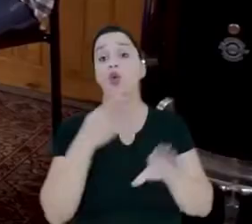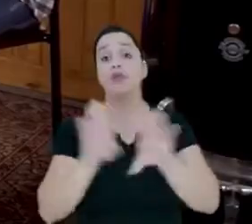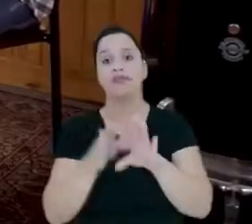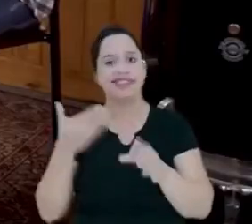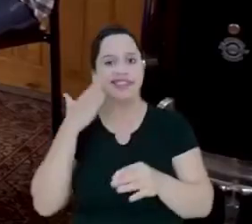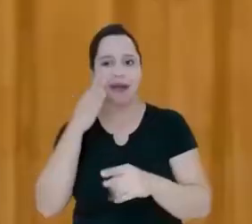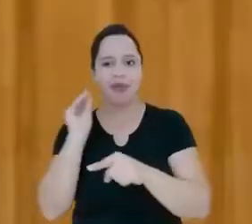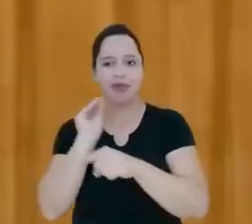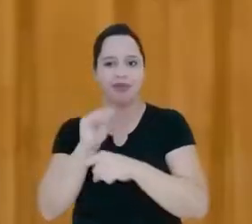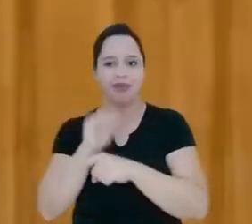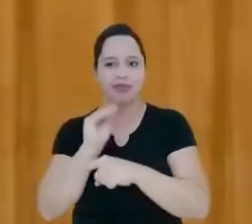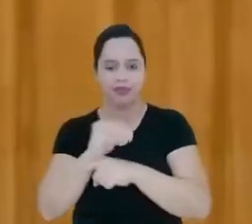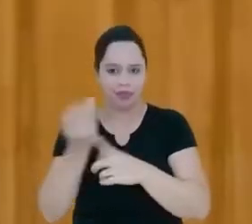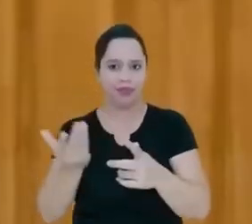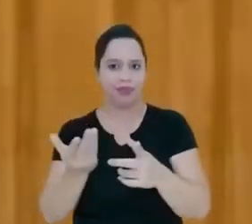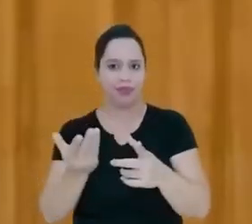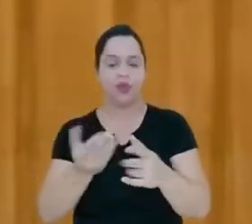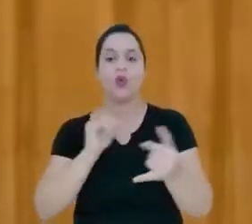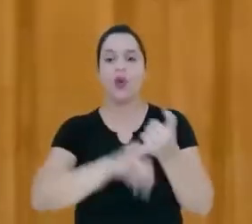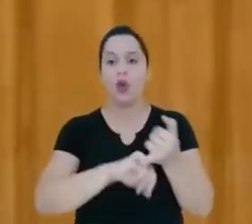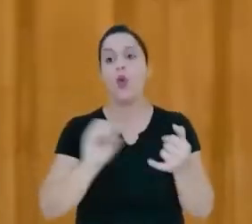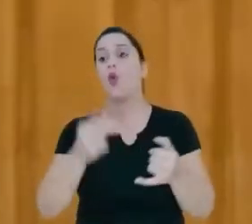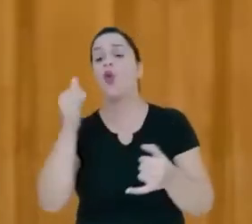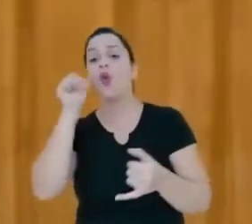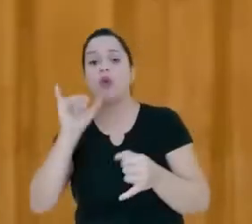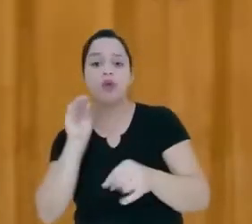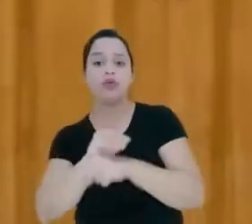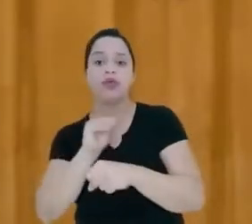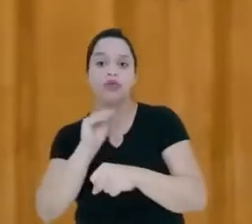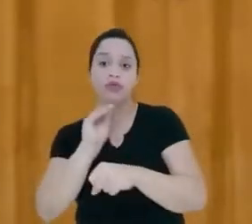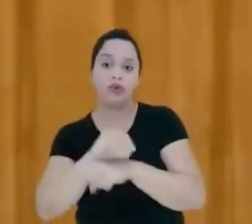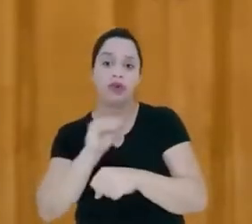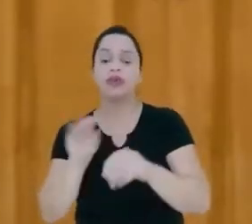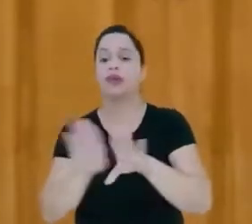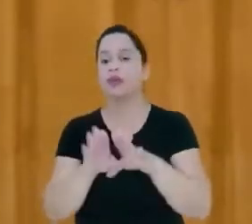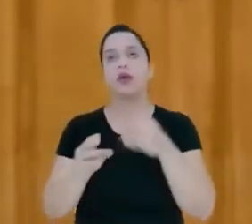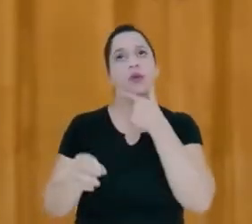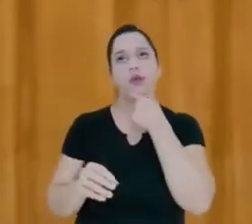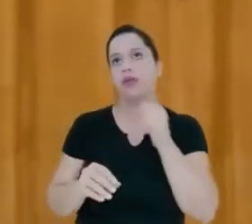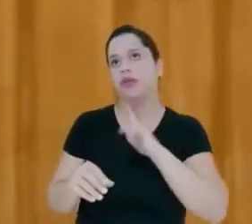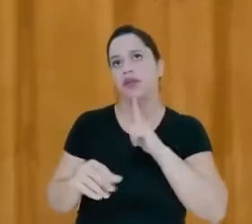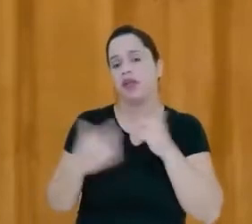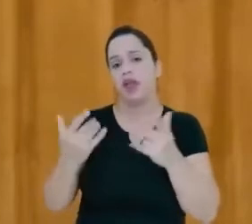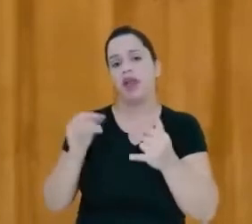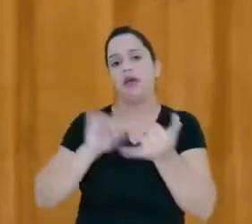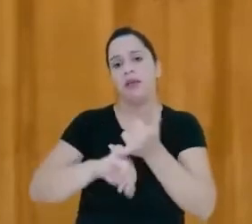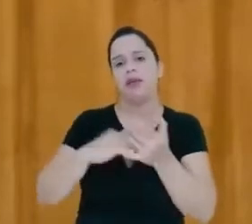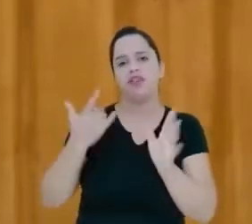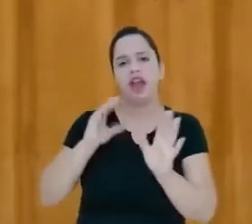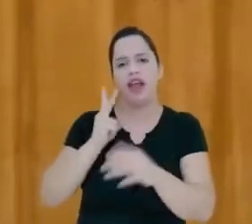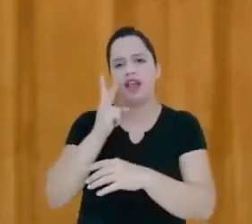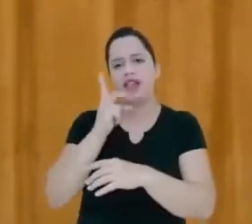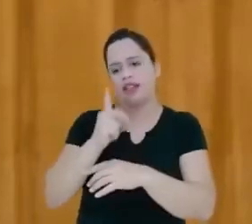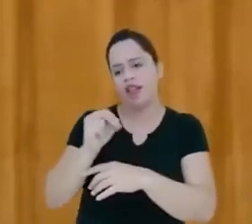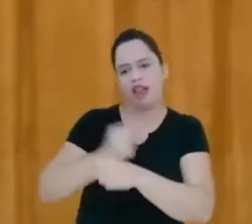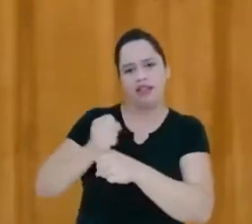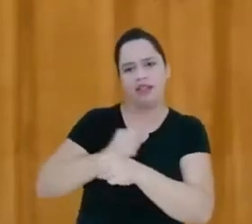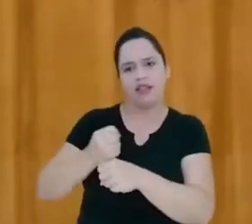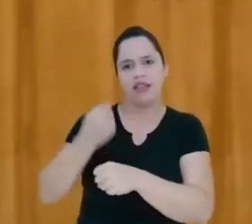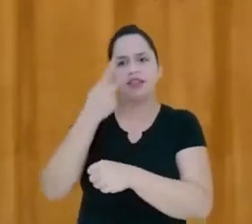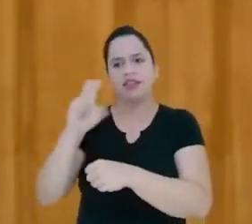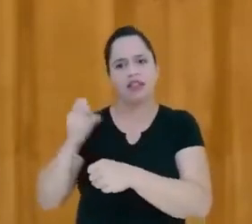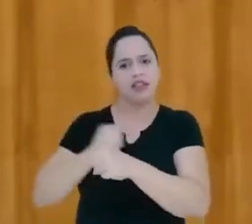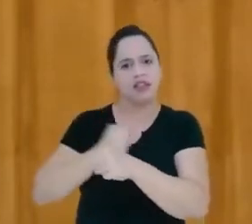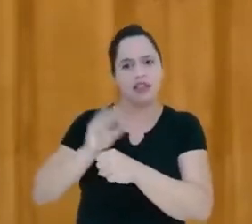a minha amante. Ou então a mulher também sustenta o amante. Ah, eu tenho um amante, tenho um amante aí uns 10 anos, 15 anos já,